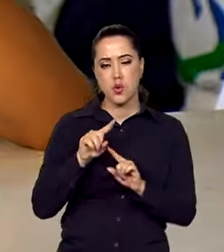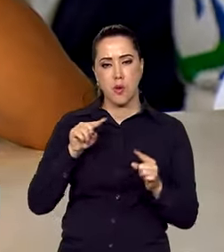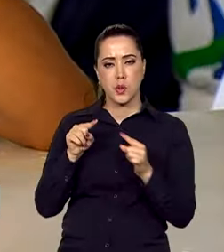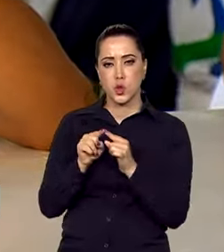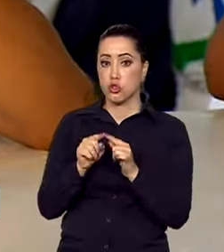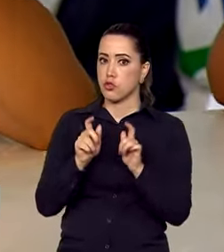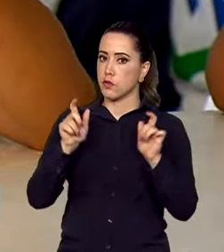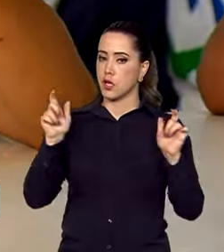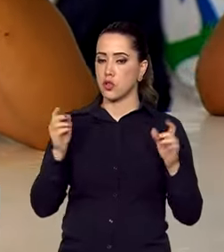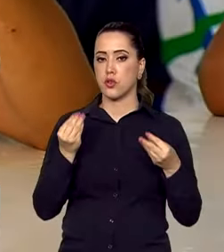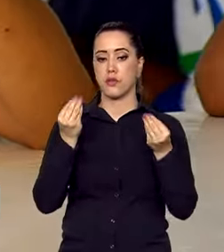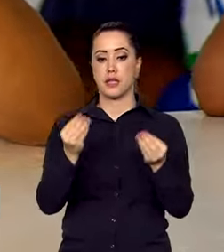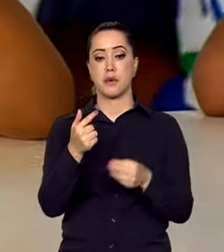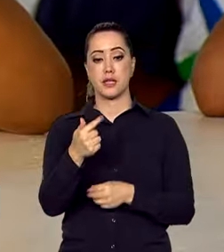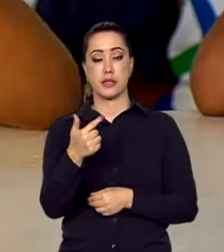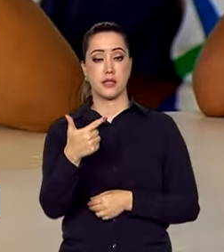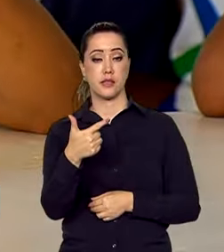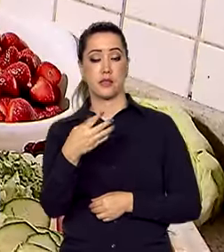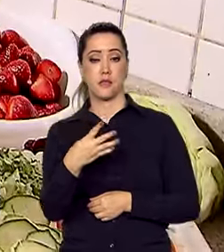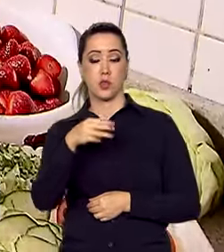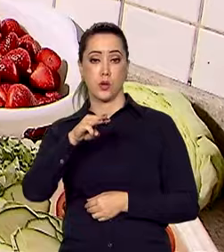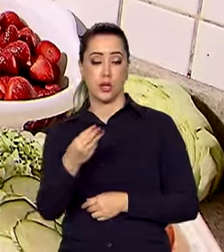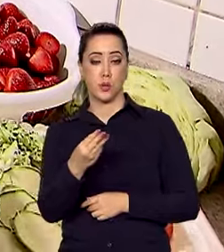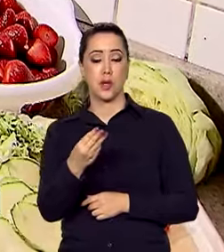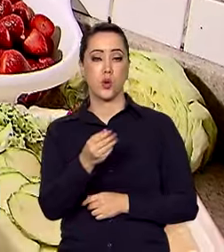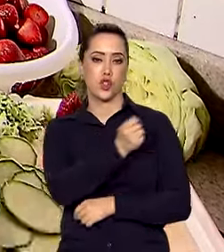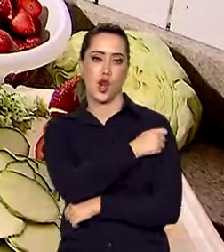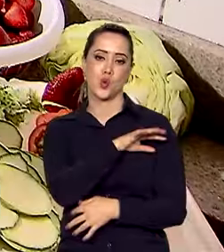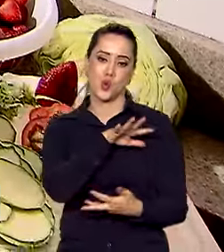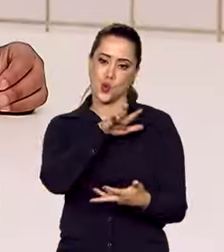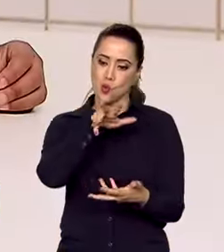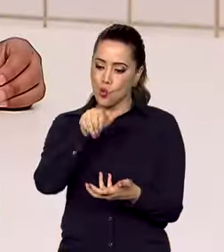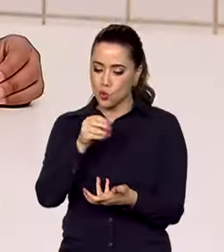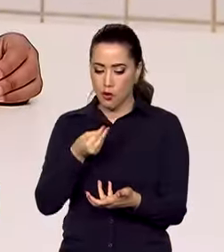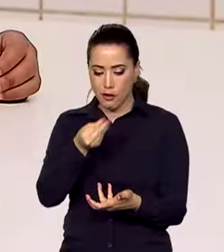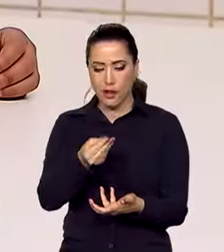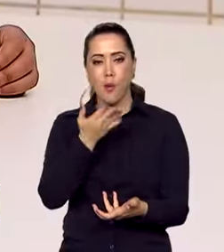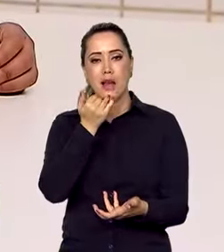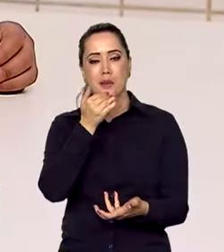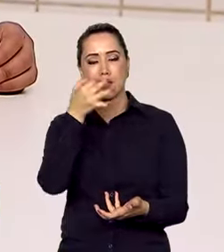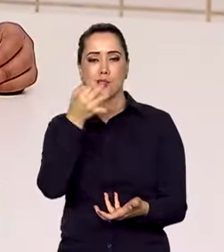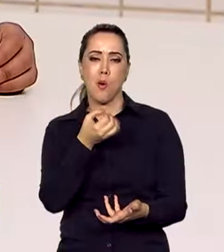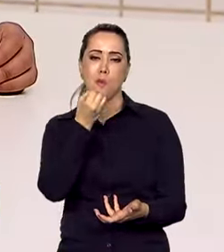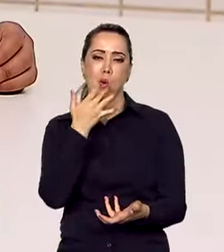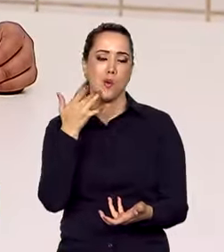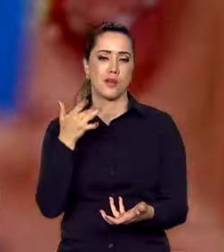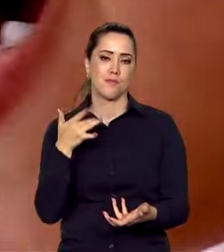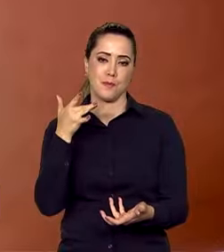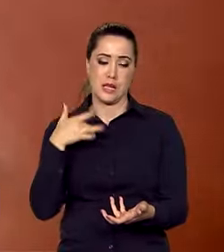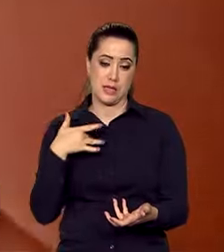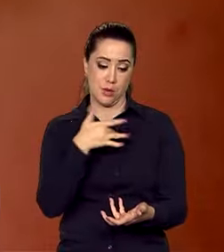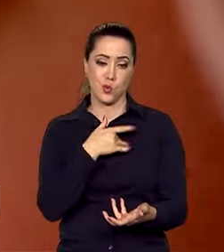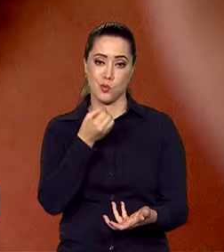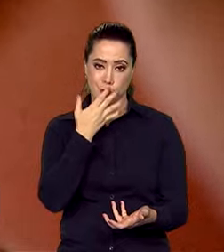para 724 milhões de estudantes em todo o mundo uma alimentação saudável e equilibrada. Este é um dos objetivos do